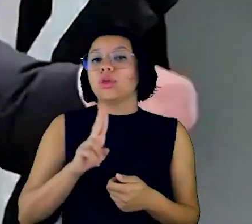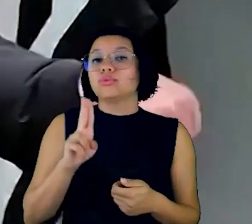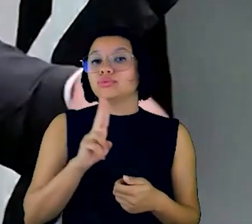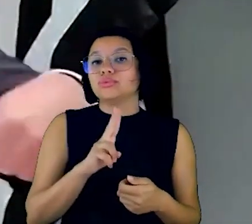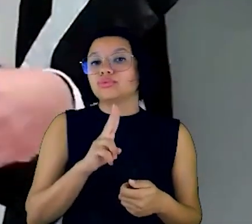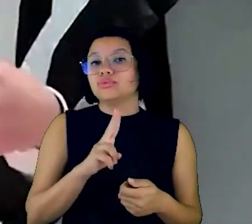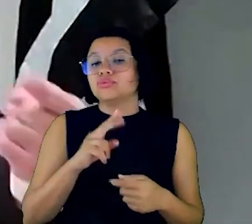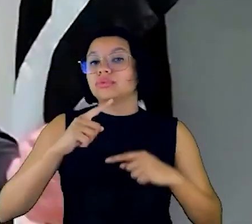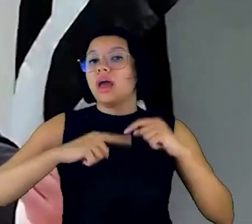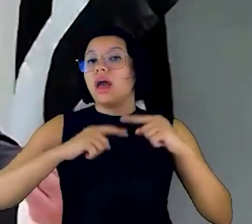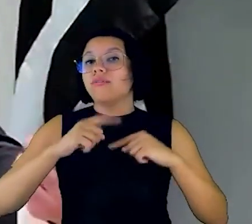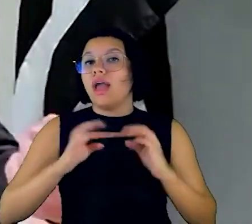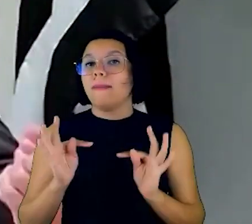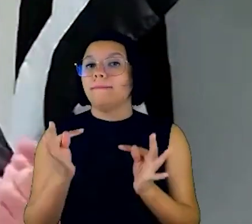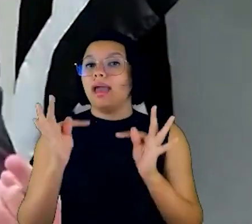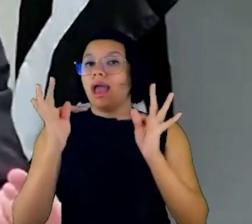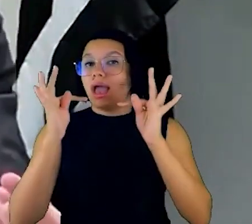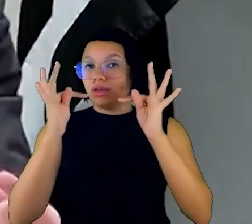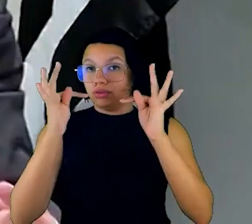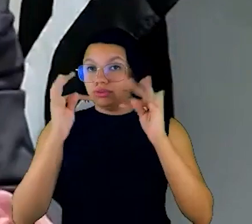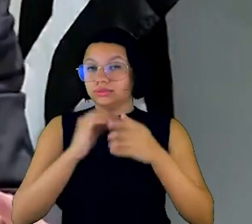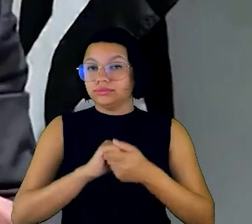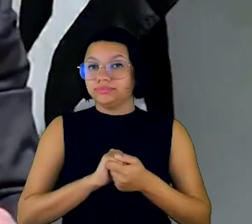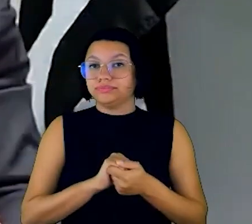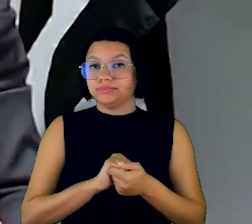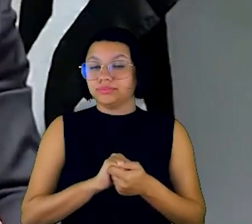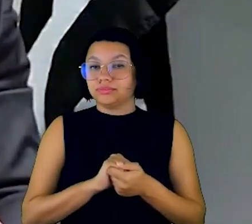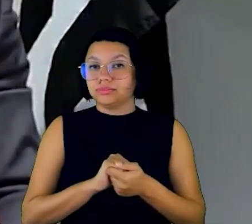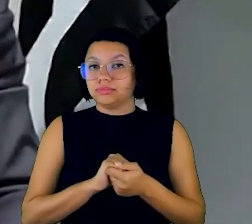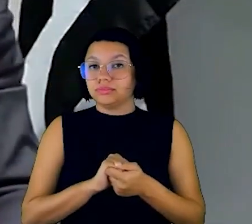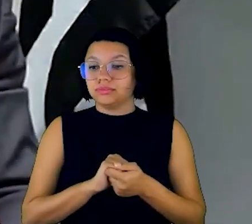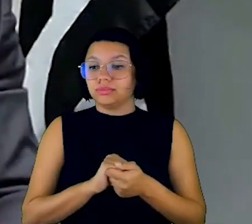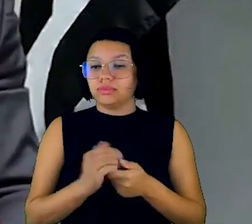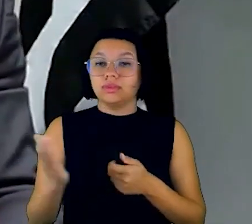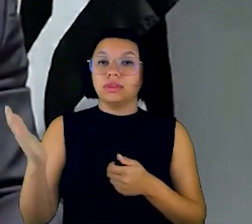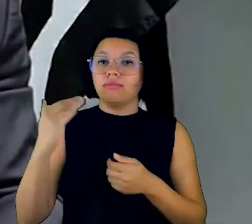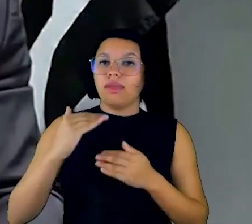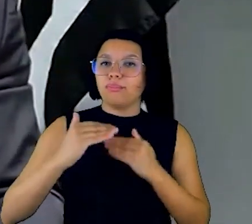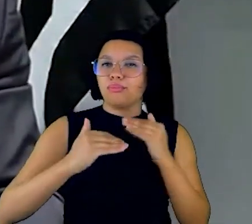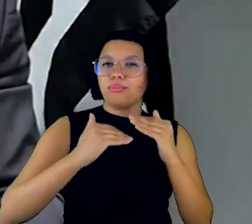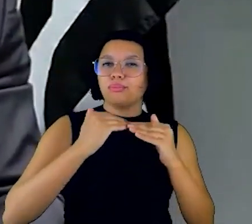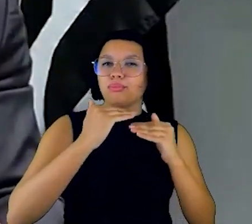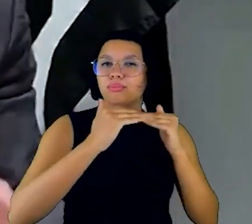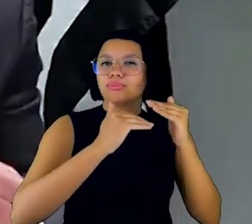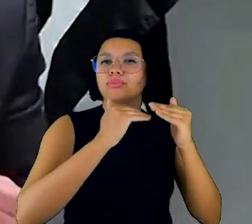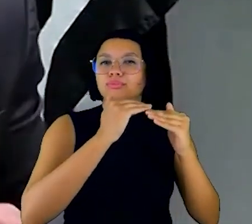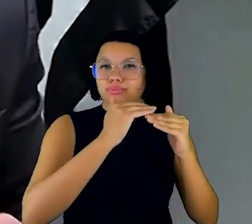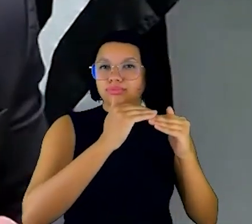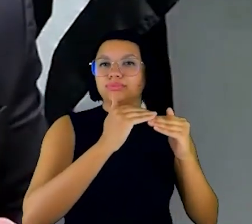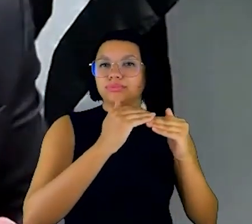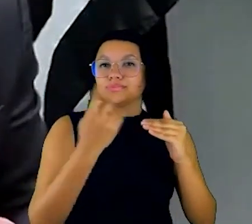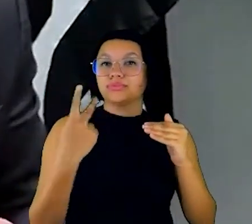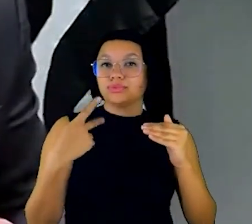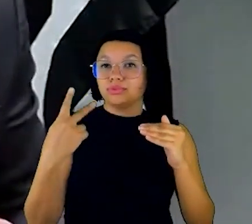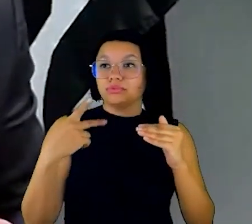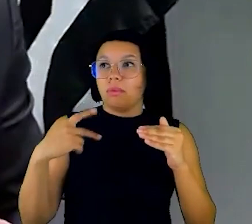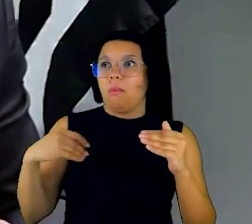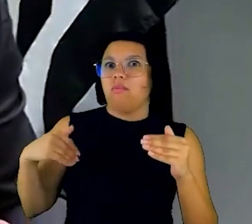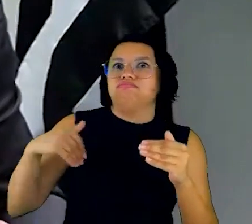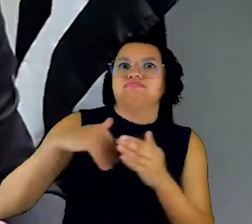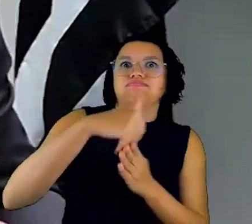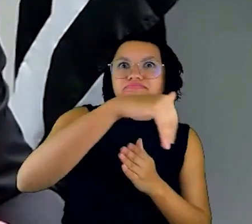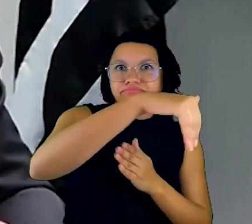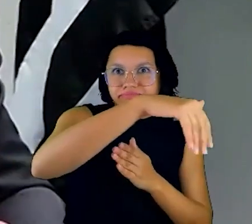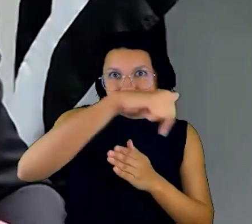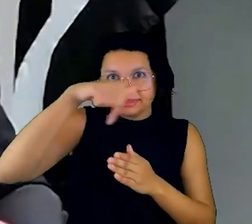uso das ferramentas tecnológicas que vem num crescente e nós estamos sendo